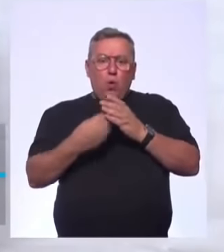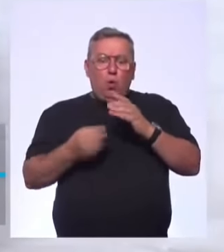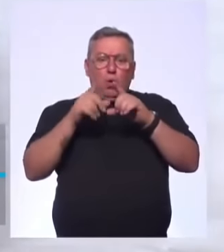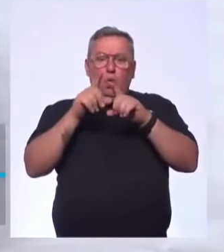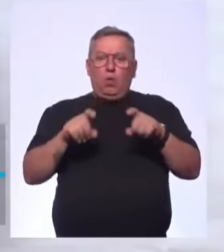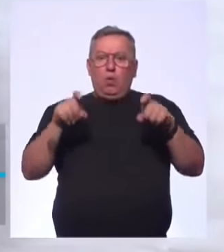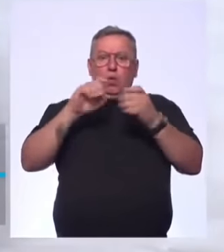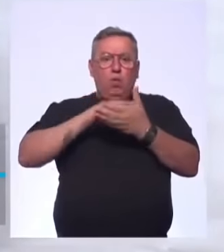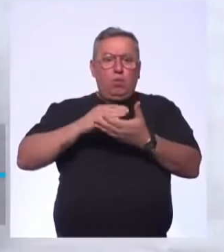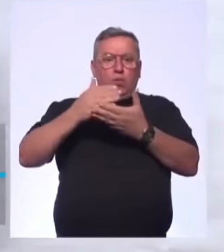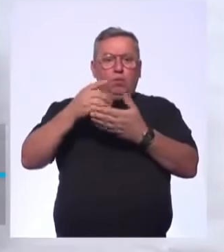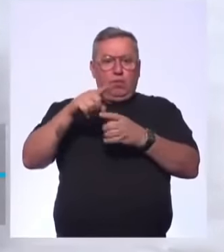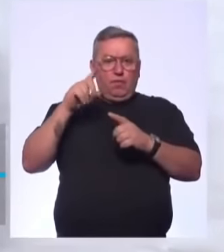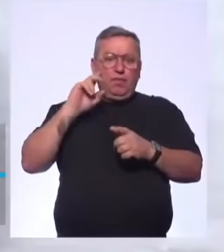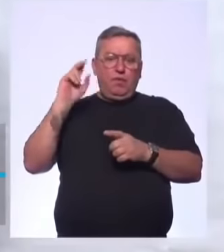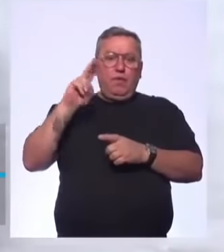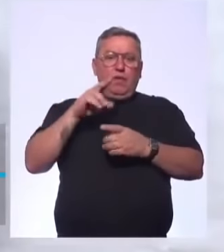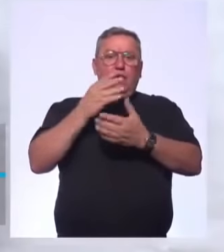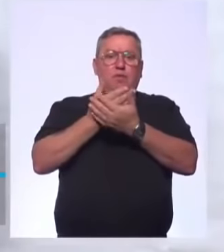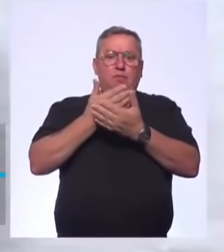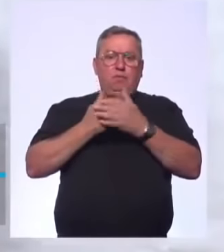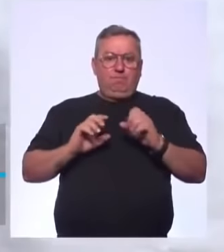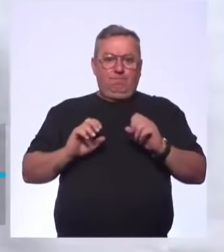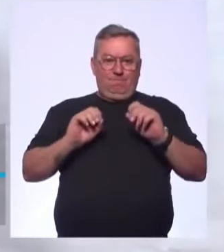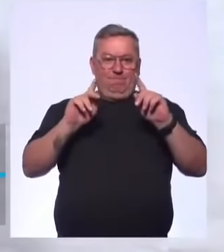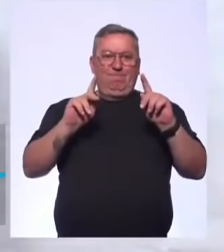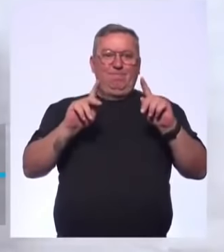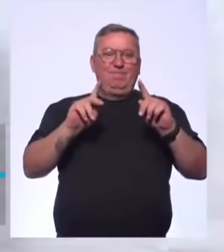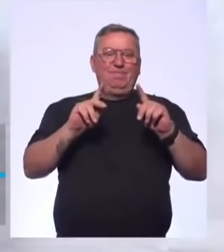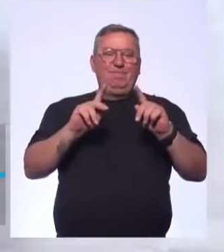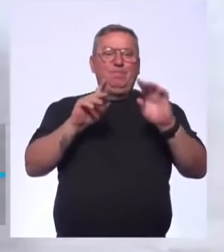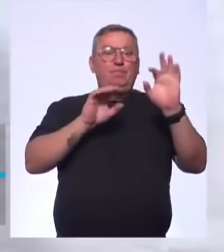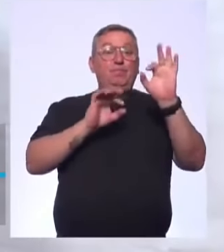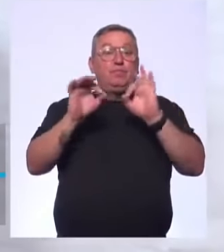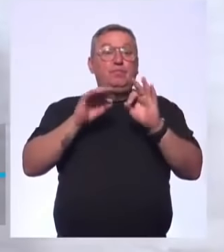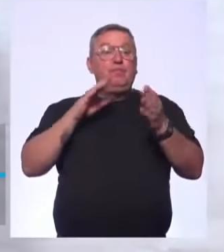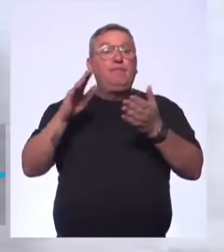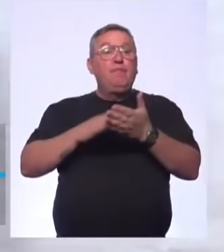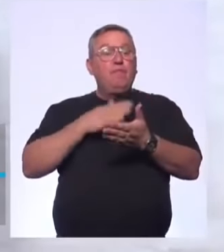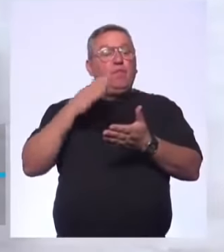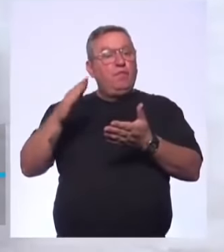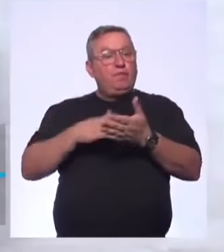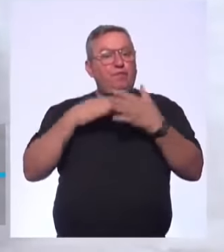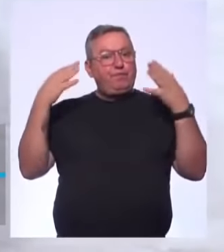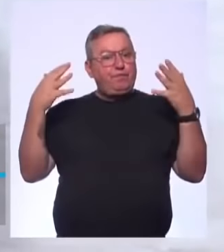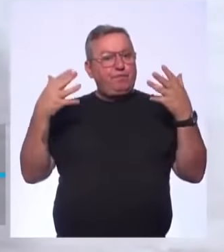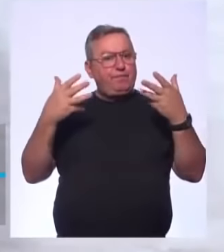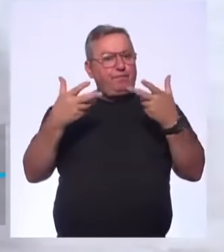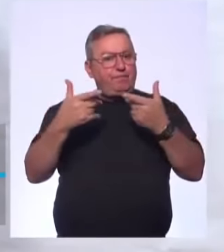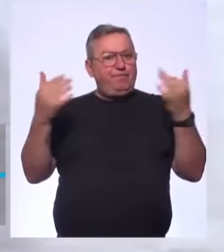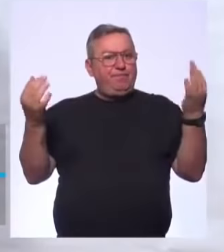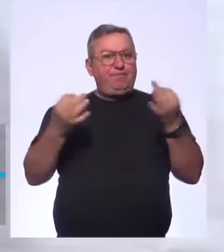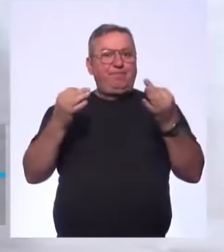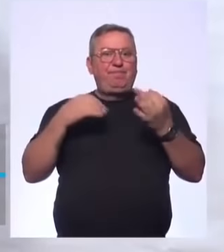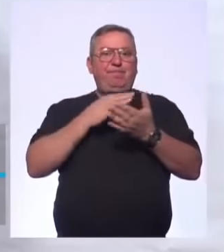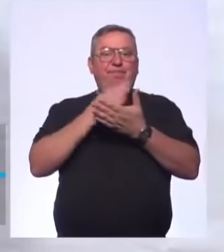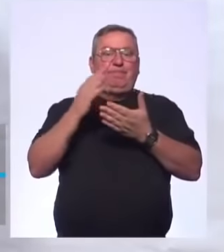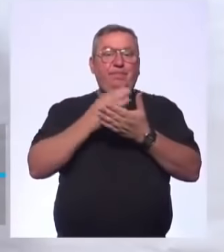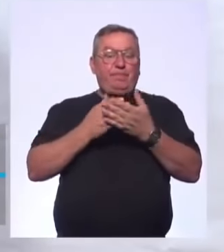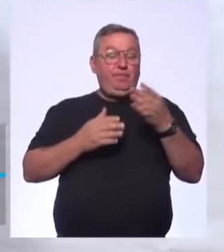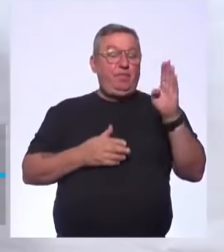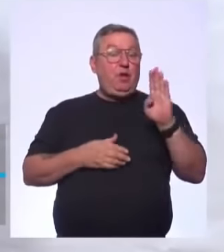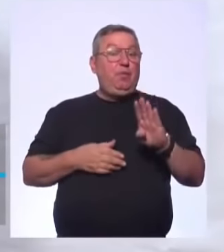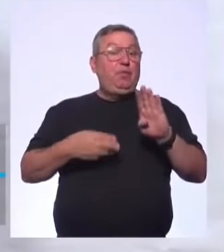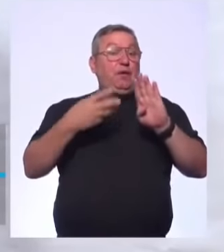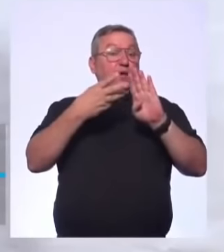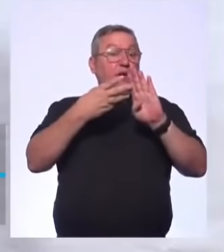seu note para você acompanhar as aulas, ok? Então, vá arrumando seu caderno, vá arrumando bonitinho, que nós estamos começando o terceiro